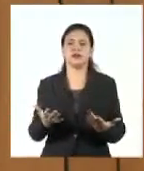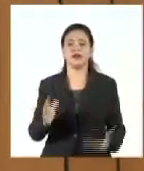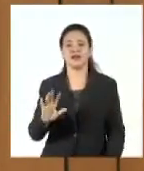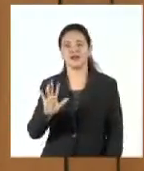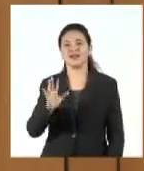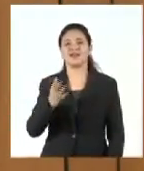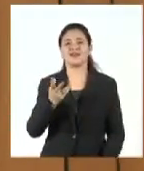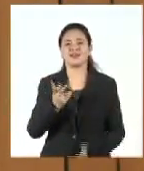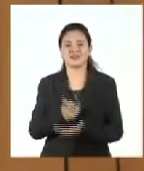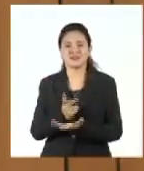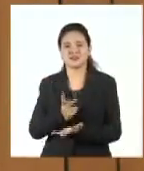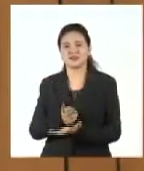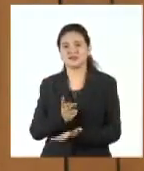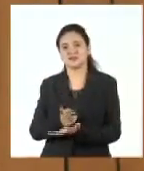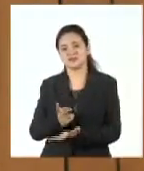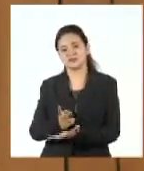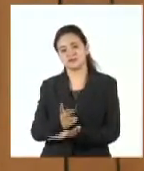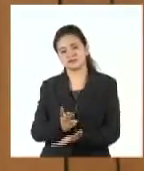que aconteceu.